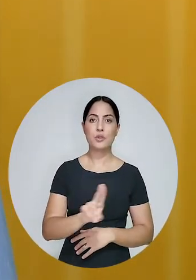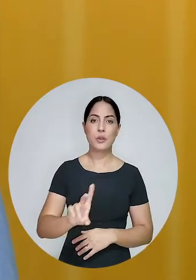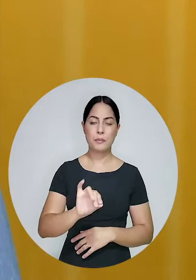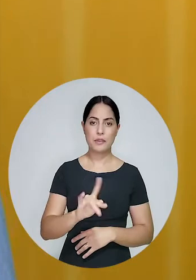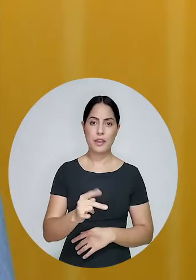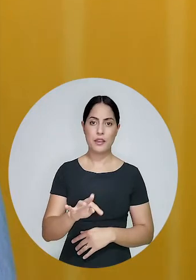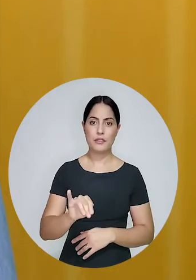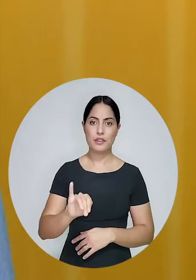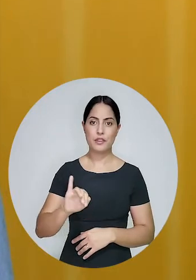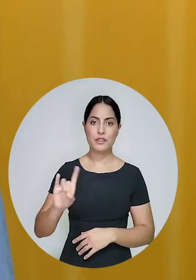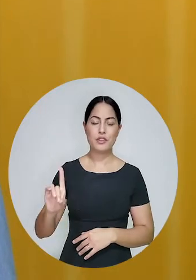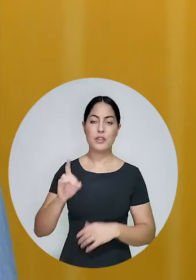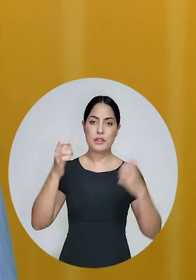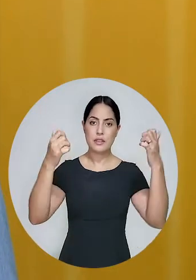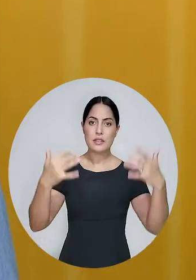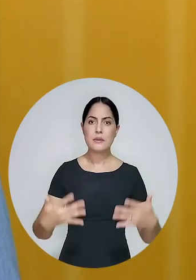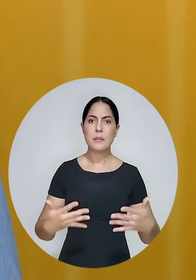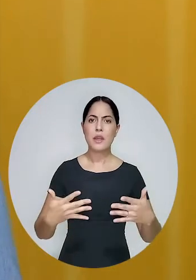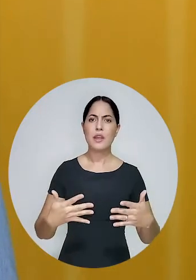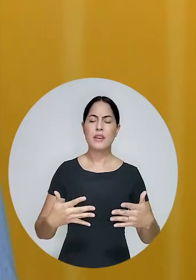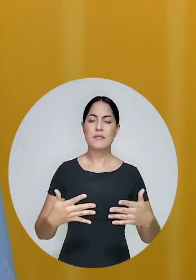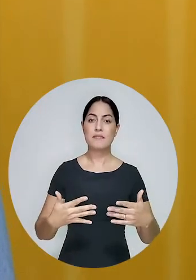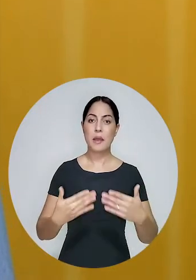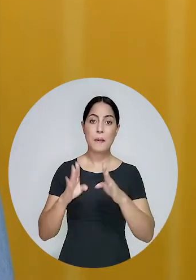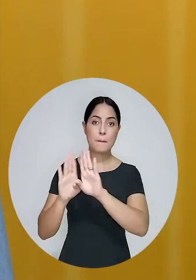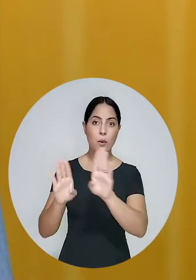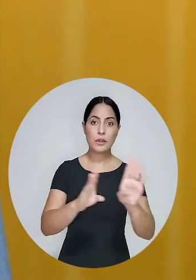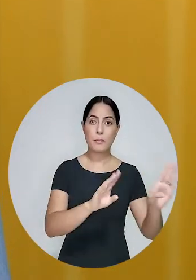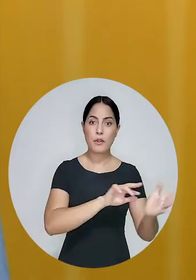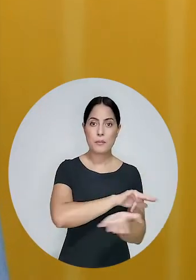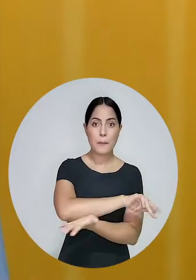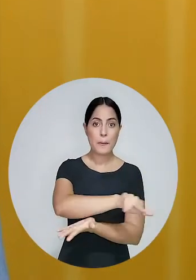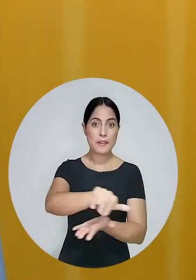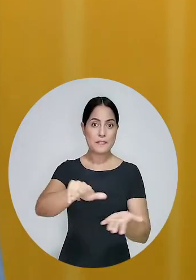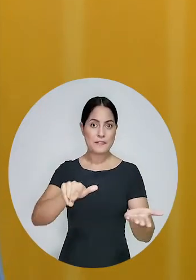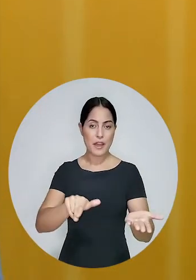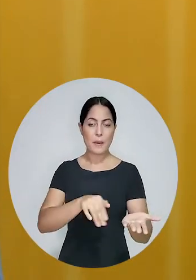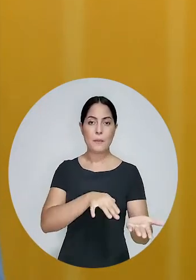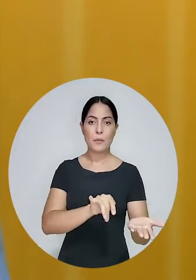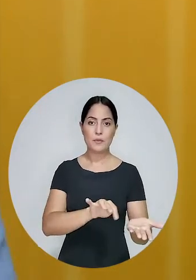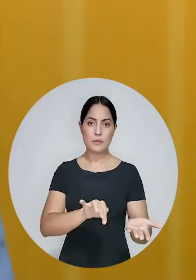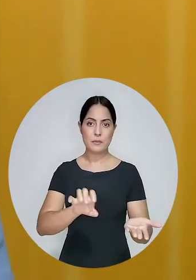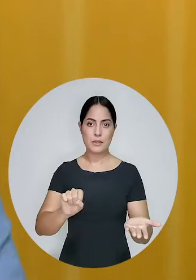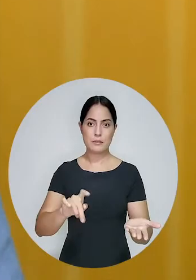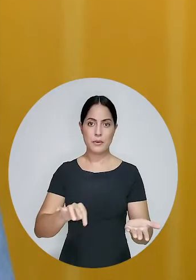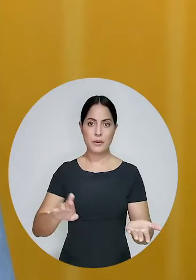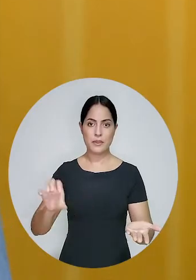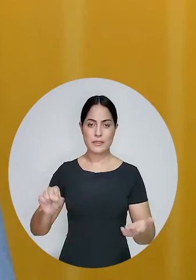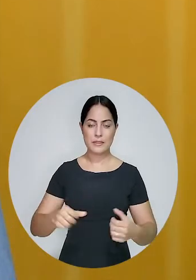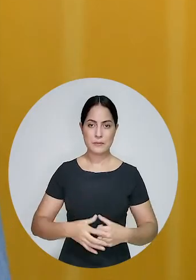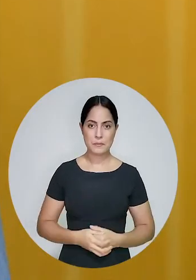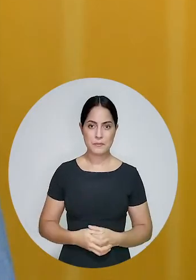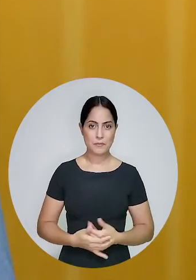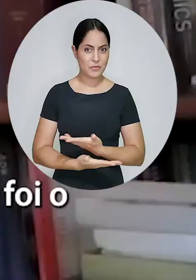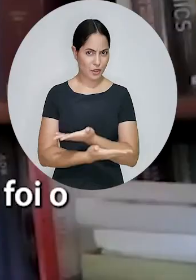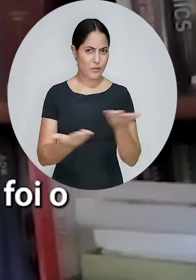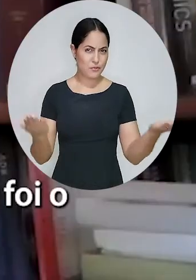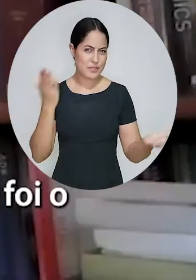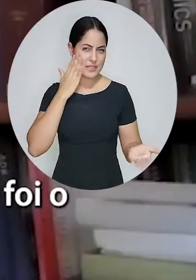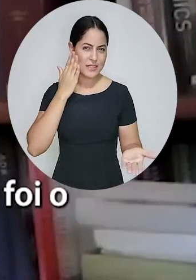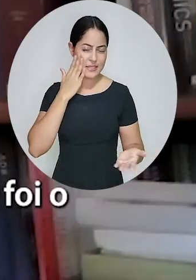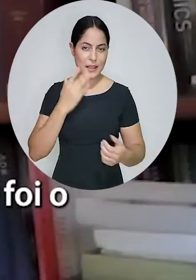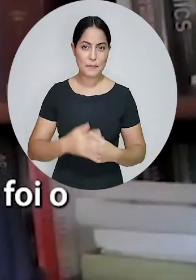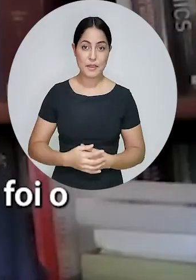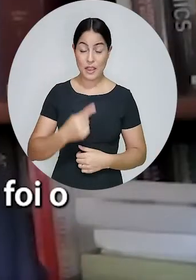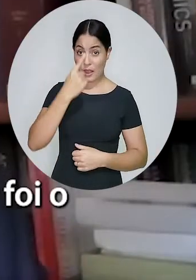Universidade de Harvard, David Hoffman, que trata da evolução do sistema de múltiplas portas na última década. You